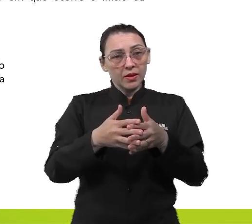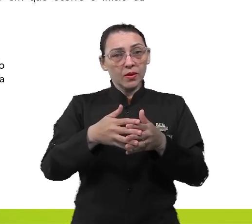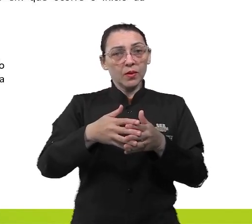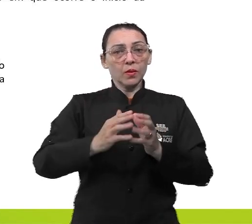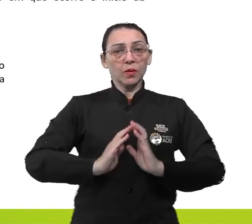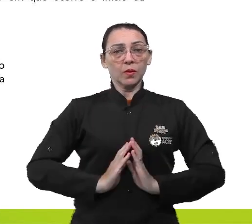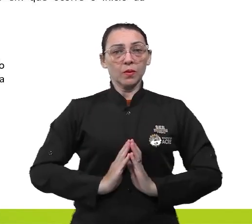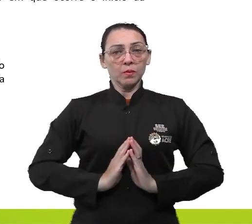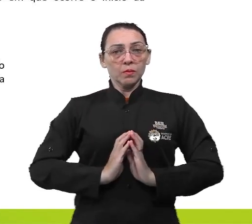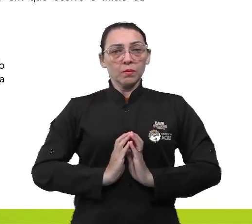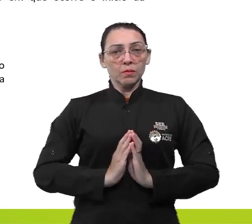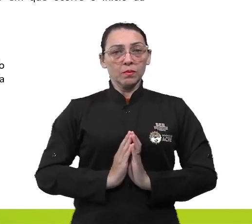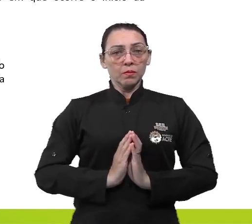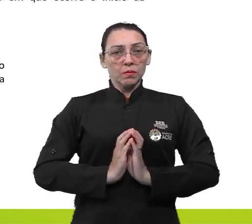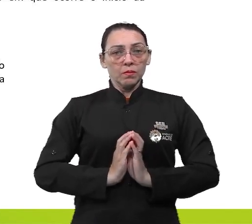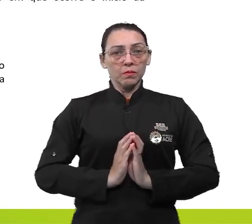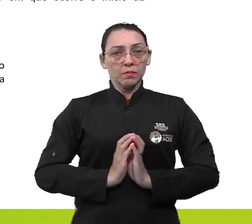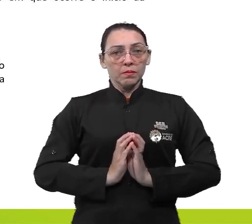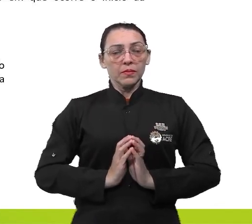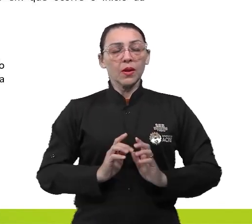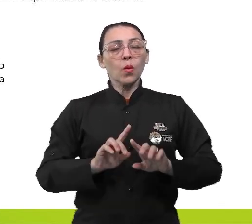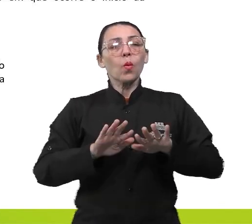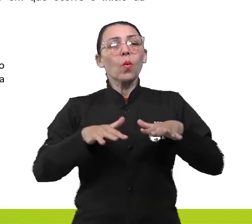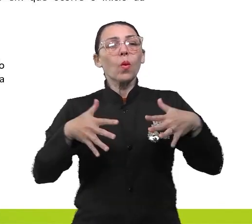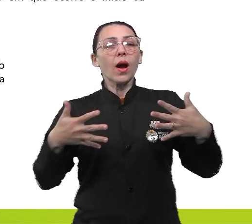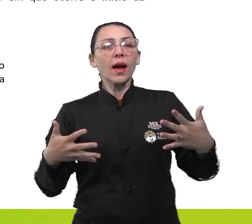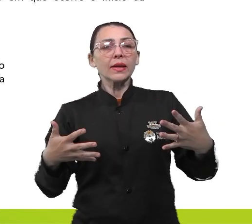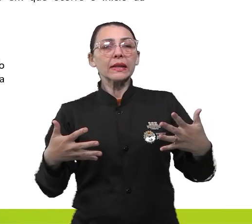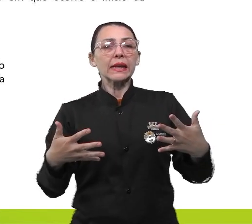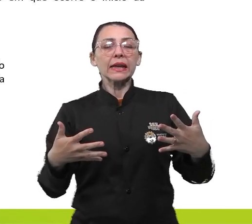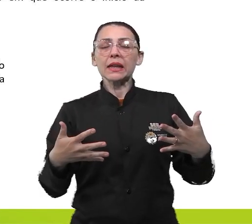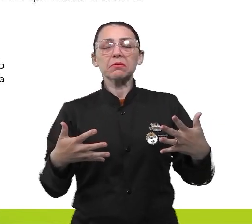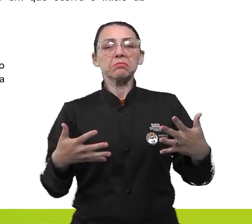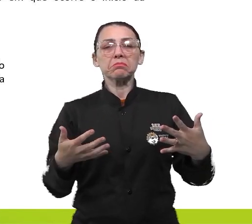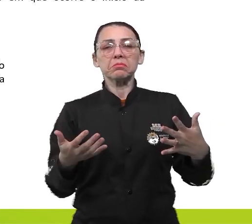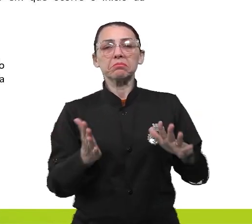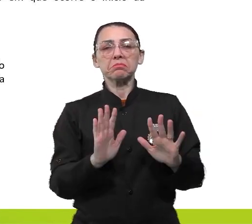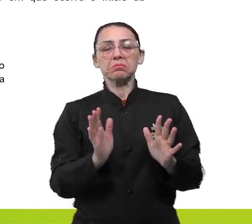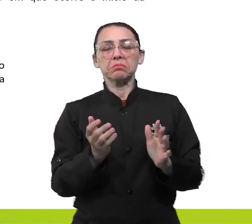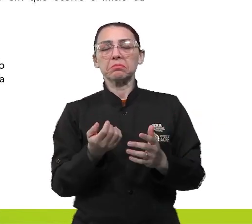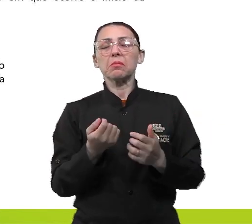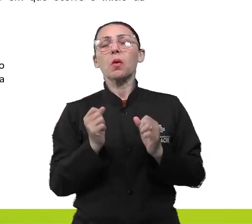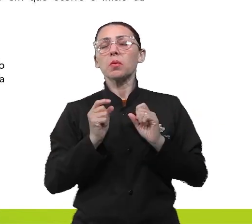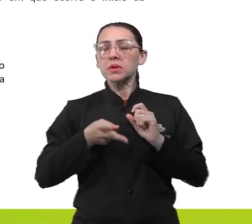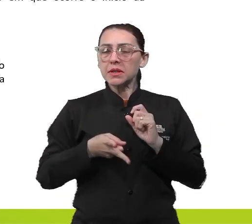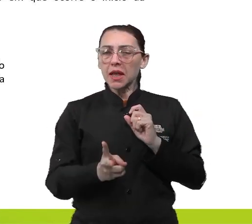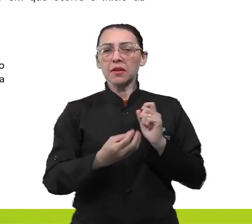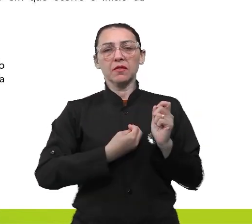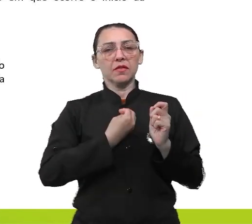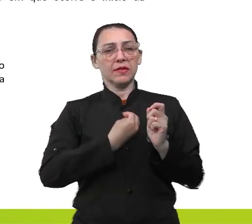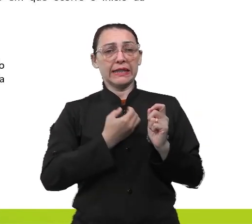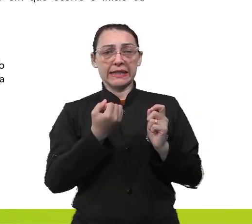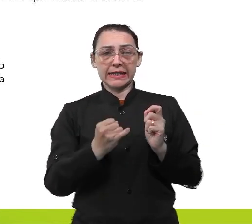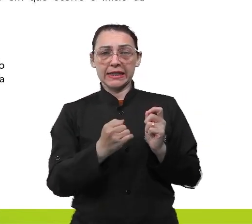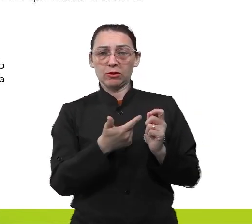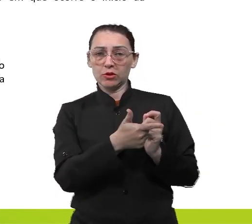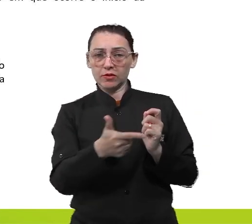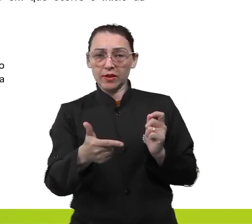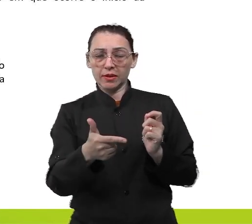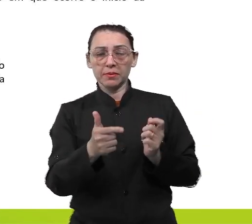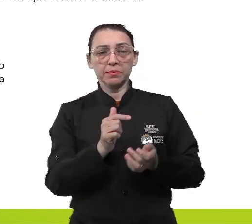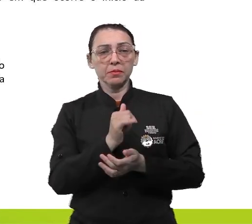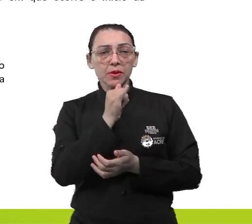pulmões, todos esses são essenciais. E quais são aqueles que não são essenciais, que a gente consegue viver sem,